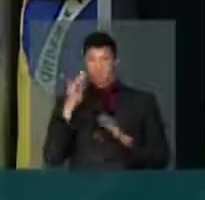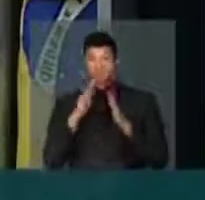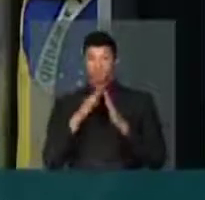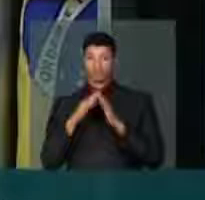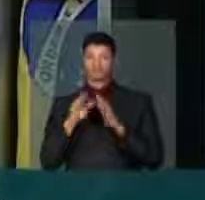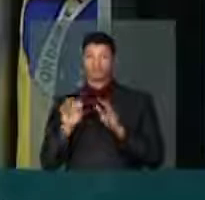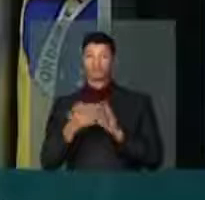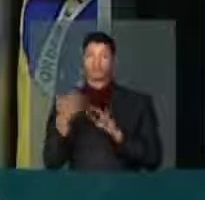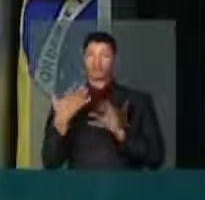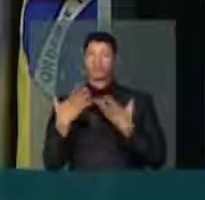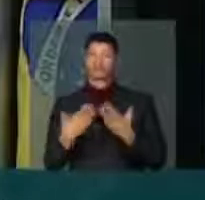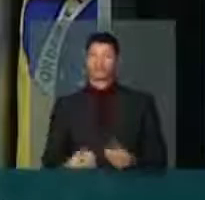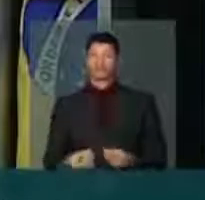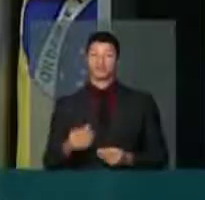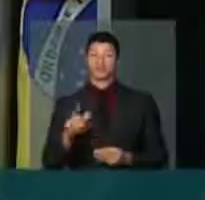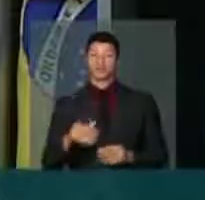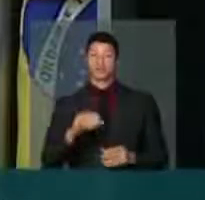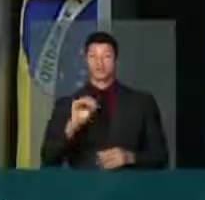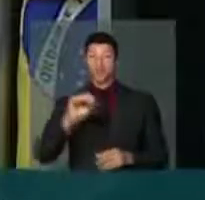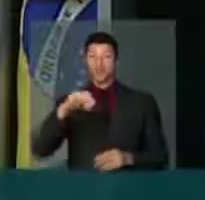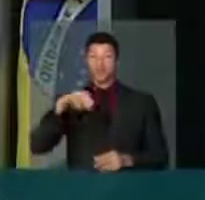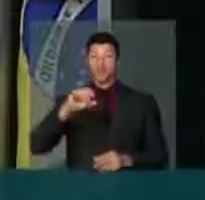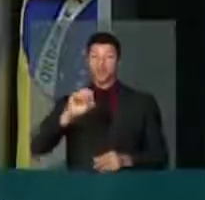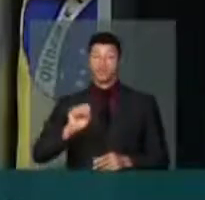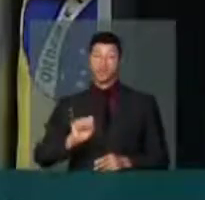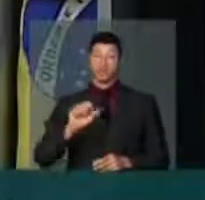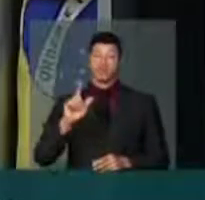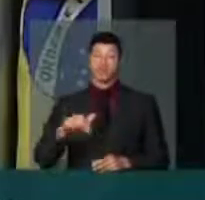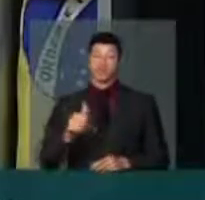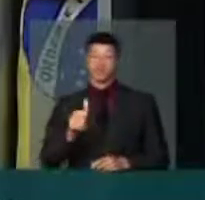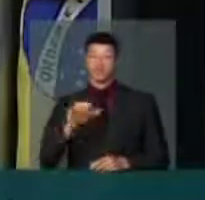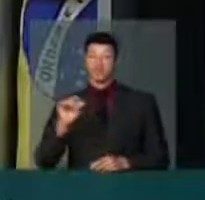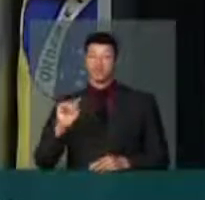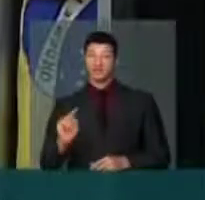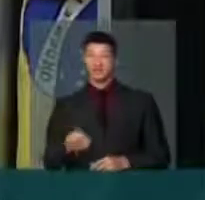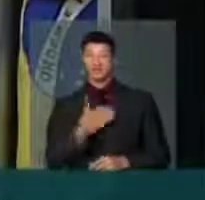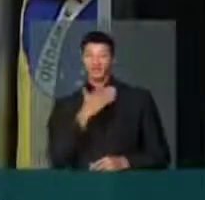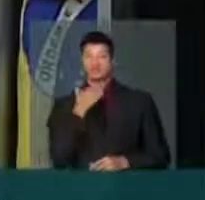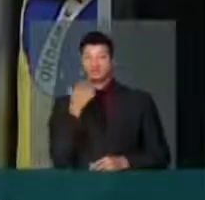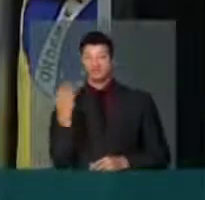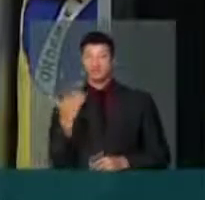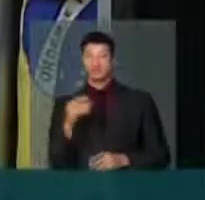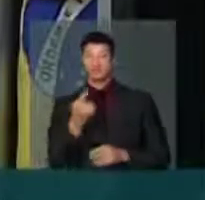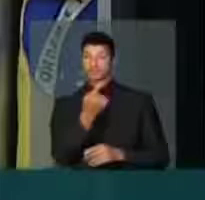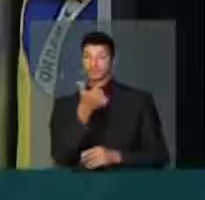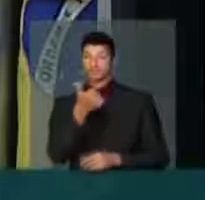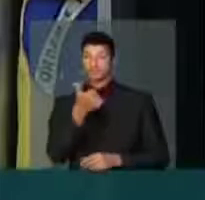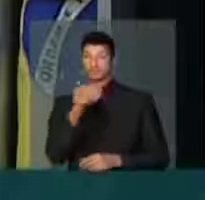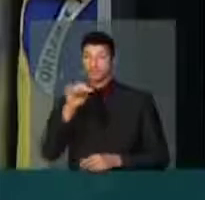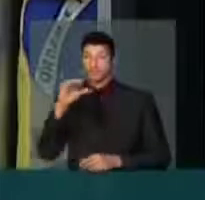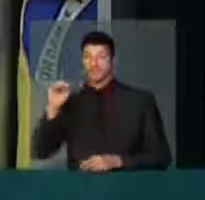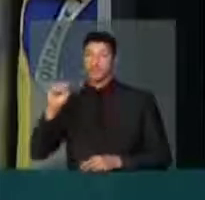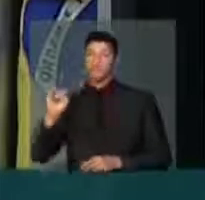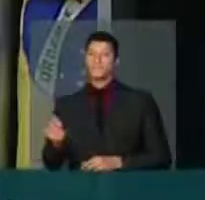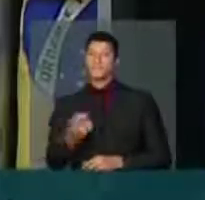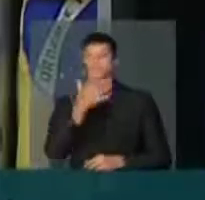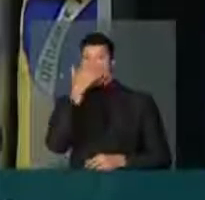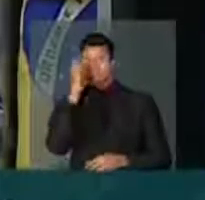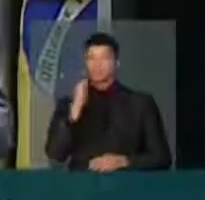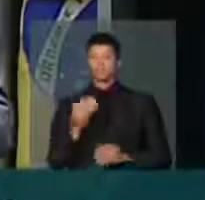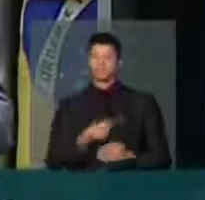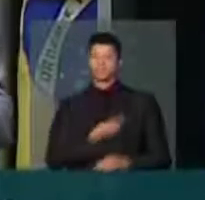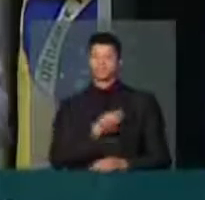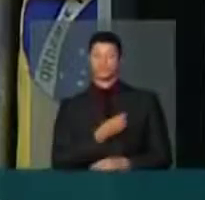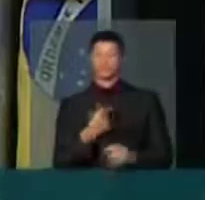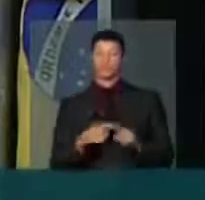o índice aceito pela OMS é de 10 mil mortes a cada 100 mil habitantes. Mas ouço